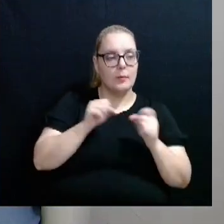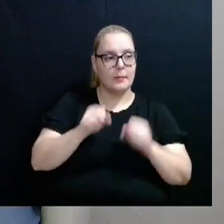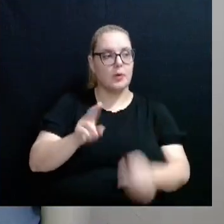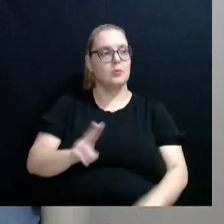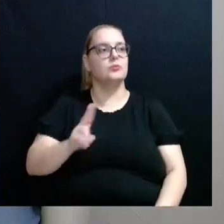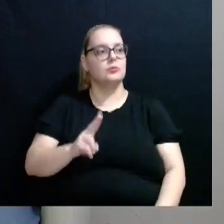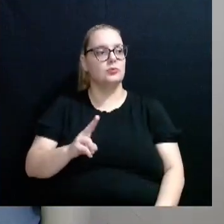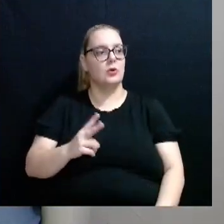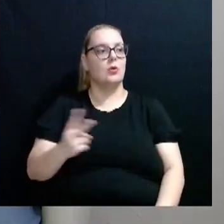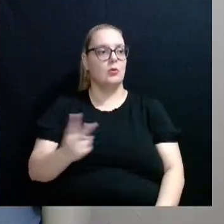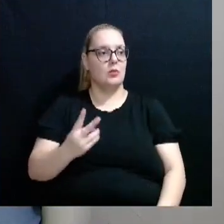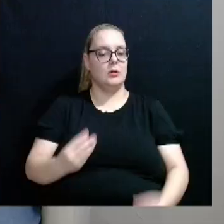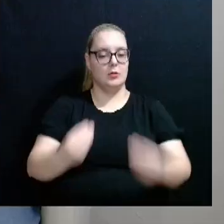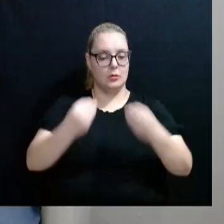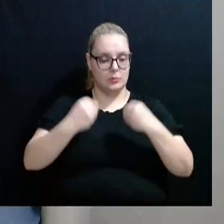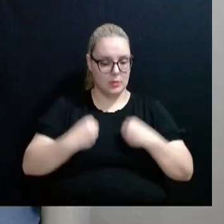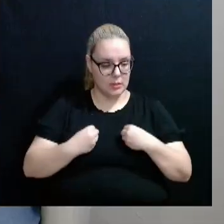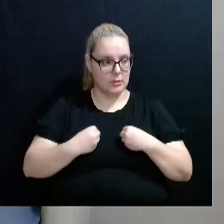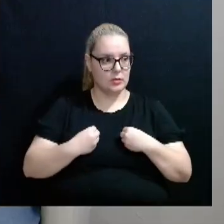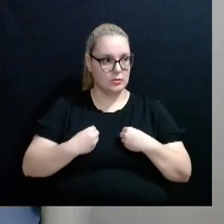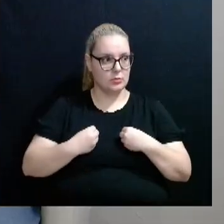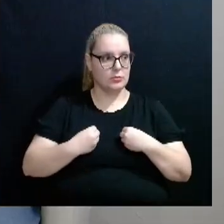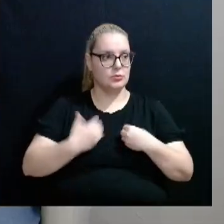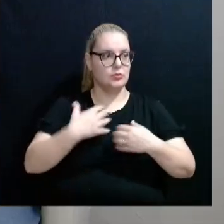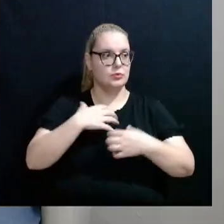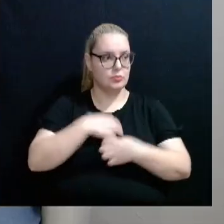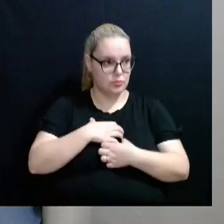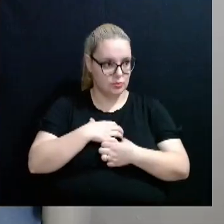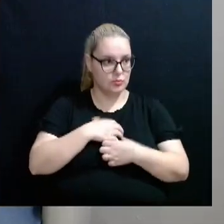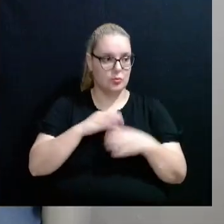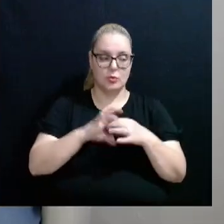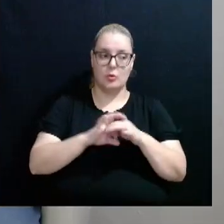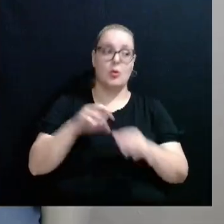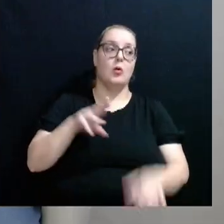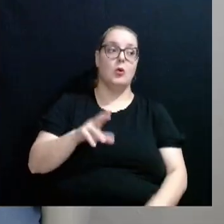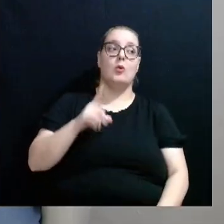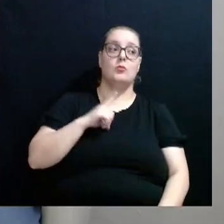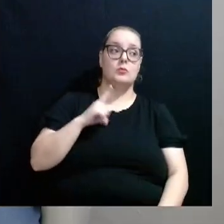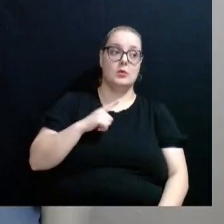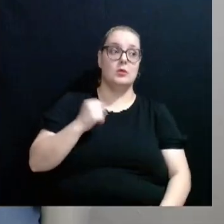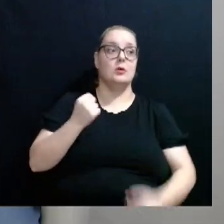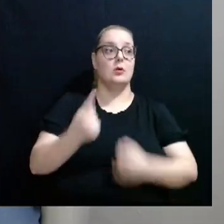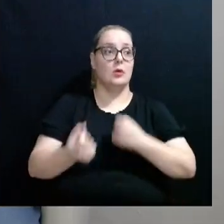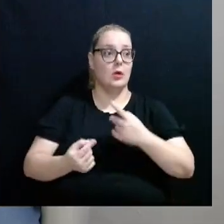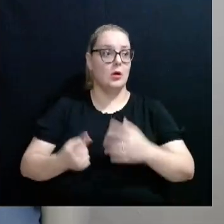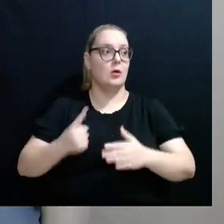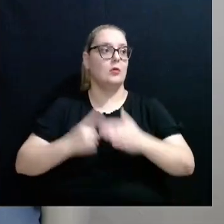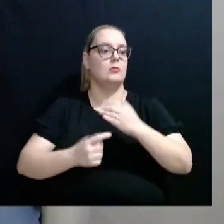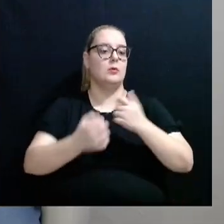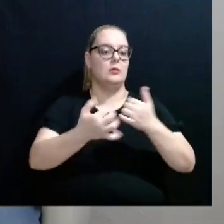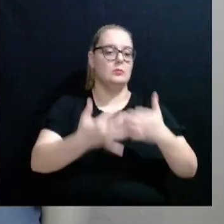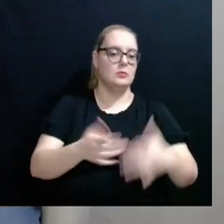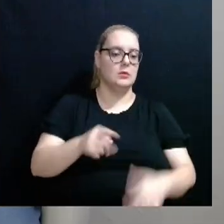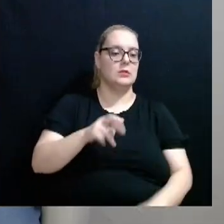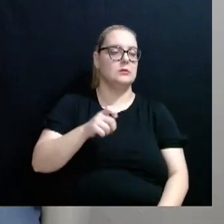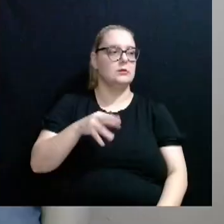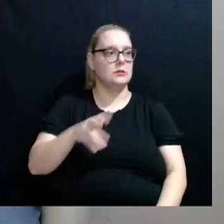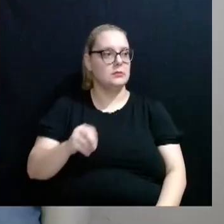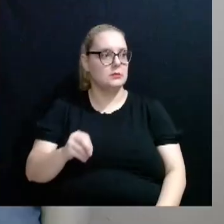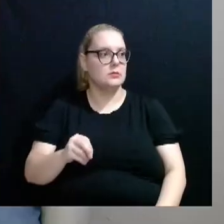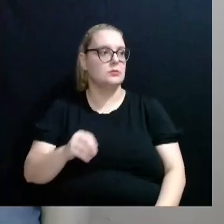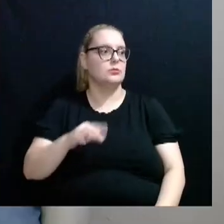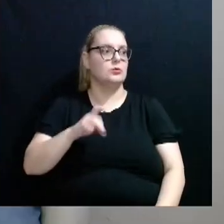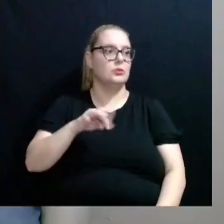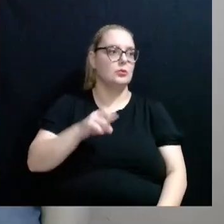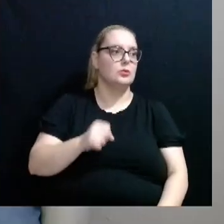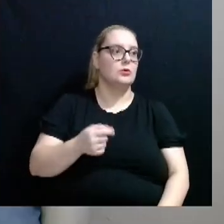dado de forma livre, ou eu tenho que fazer alguma prestação de contas para onde esse dinheiro está sendo